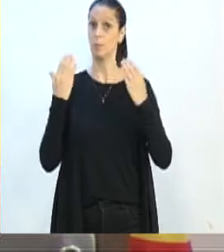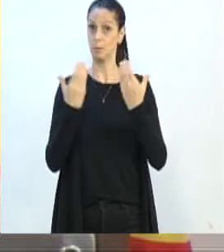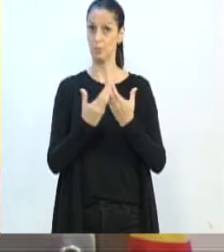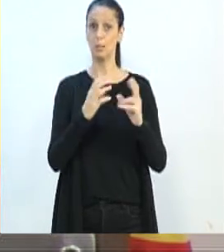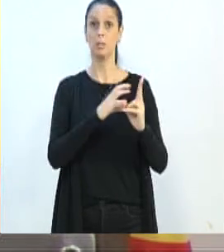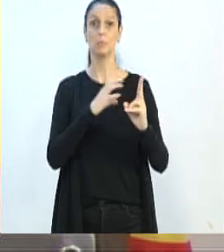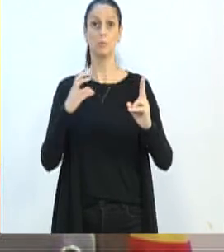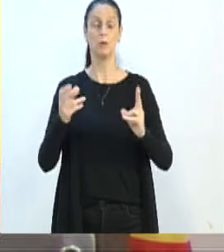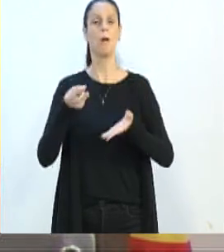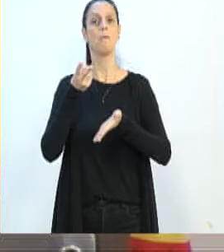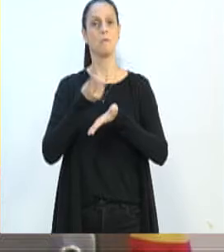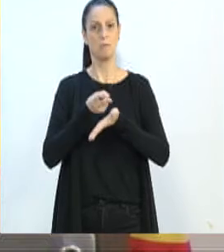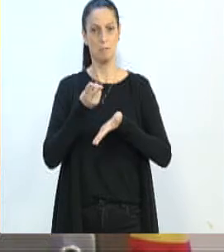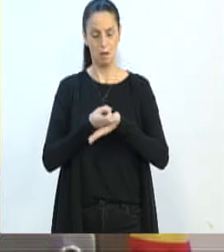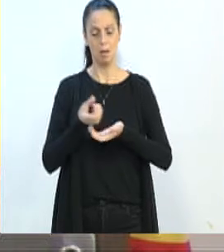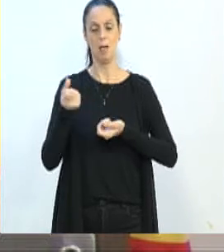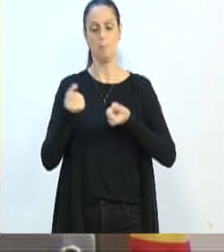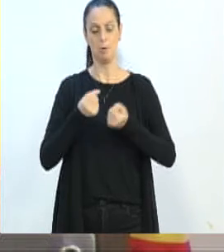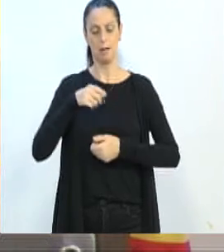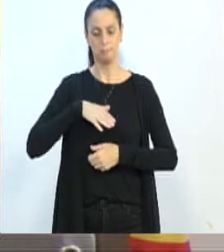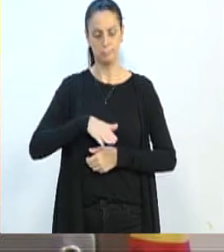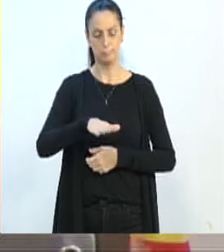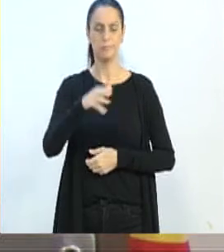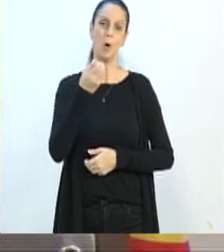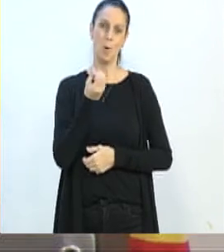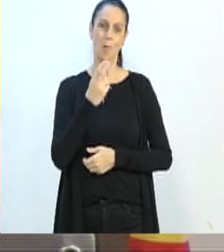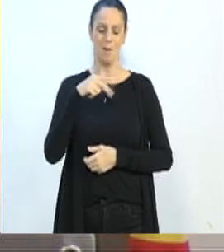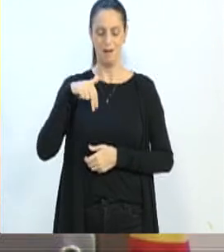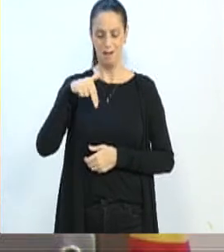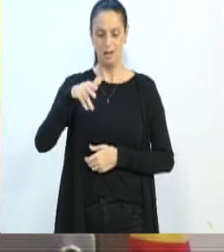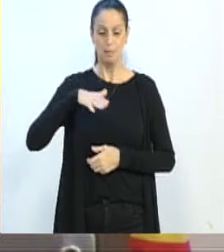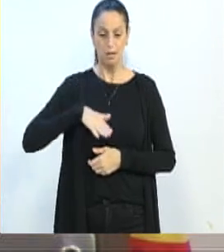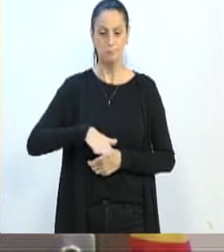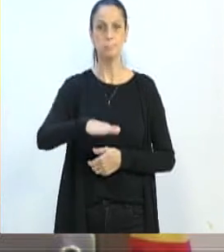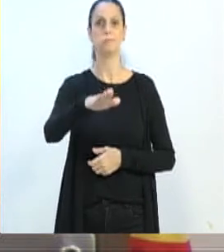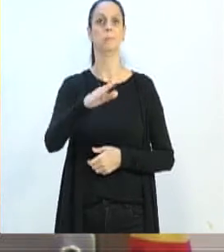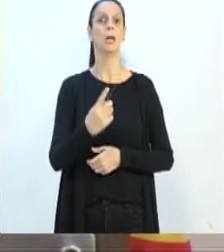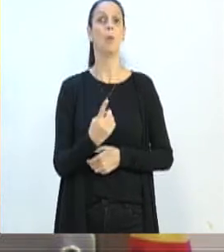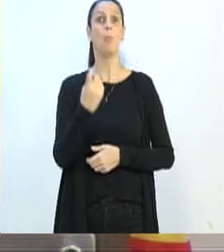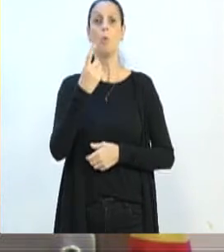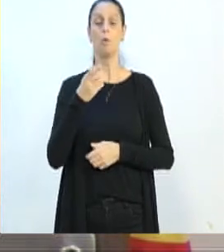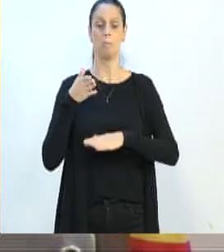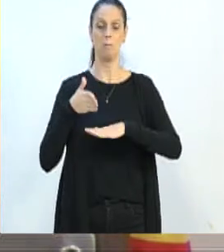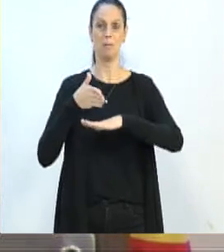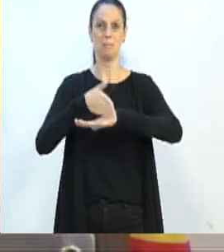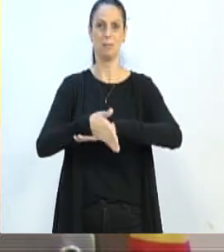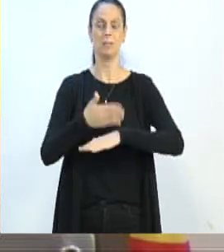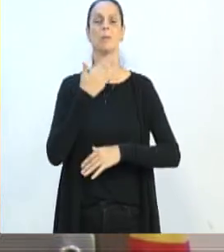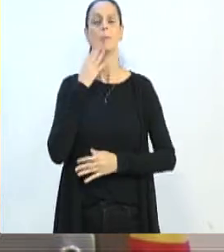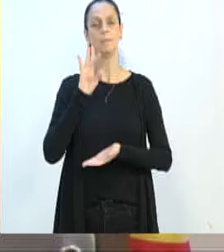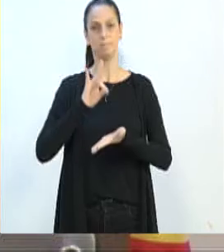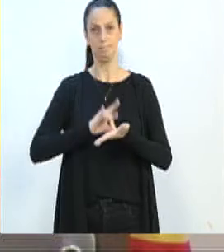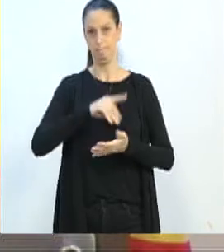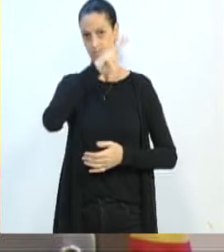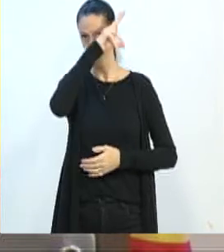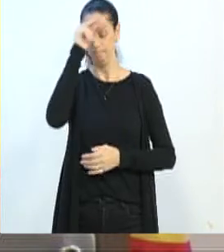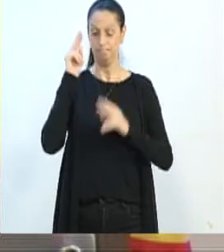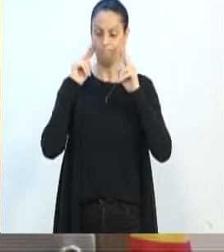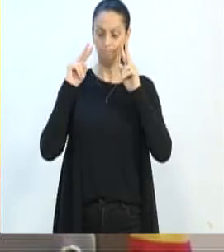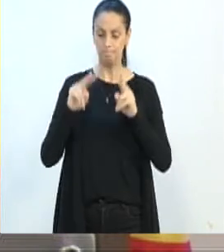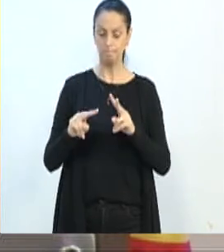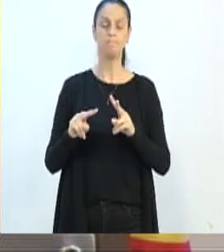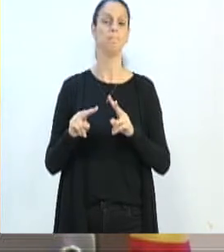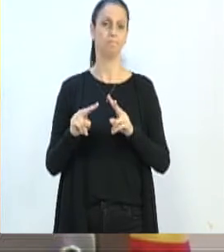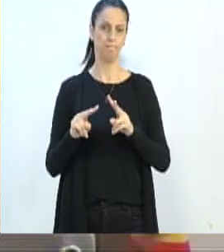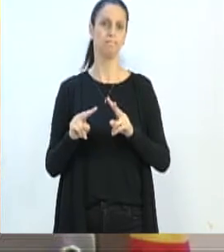Ilha Grande passam por ali é o acesso é o único acesso e o acesso principal pro bairro velha grande nós gostaríamos realmente com o prefeito olhasse com carinho para que fosse feita